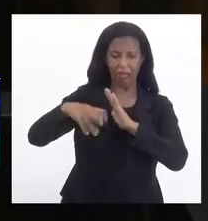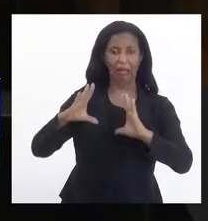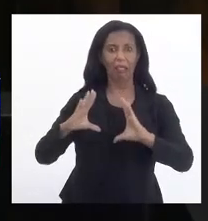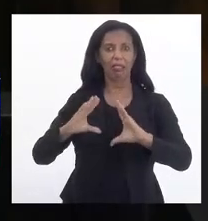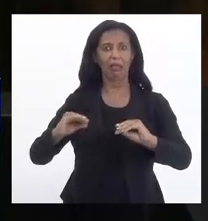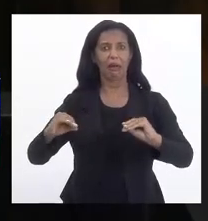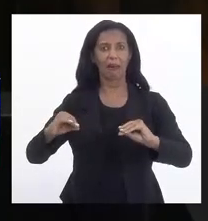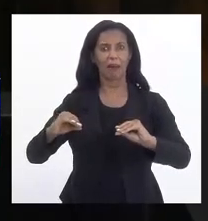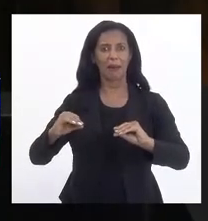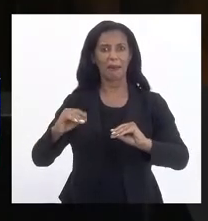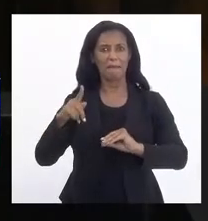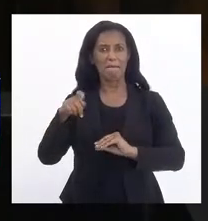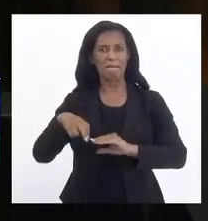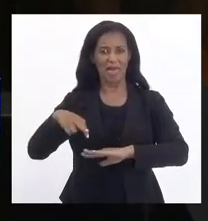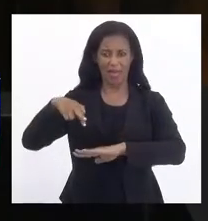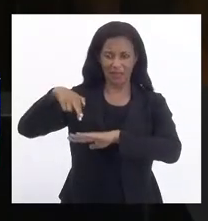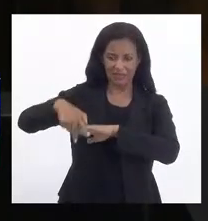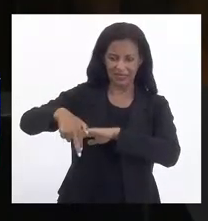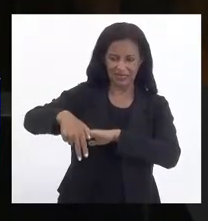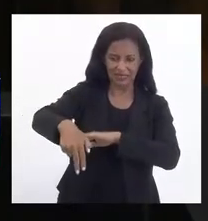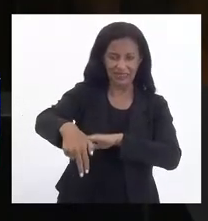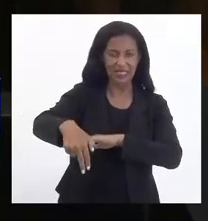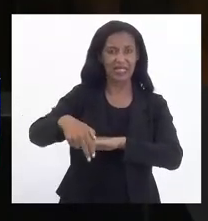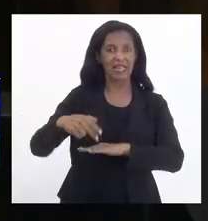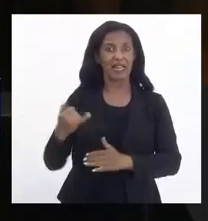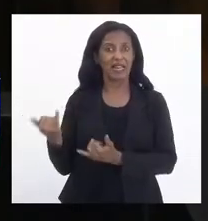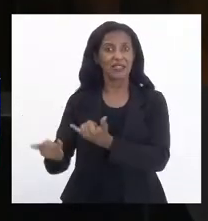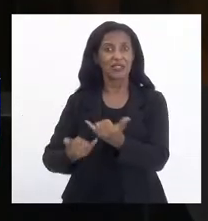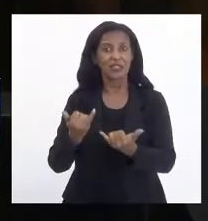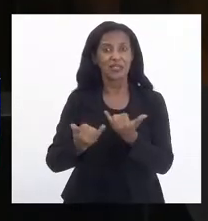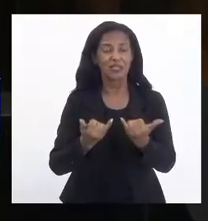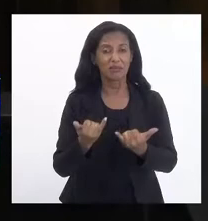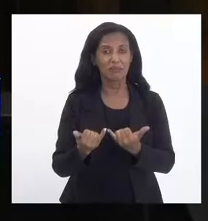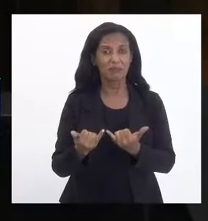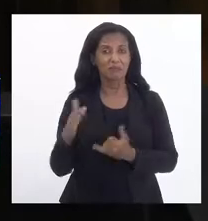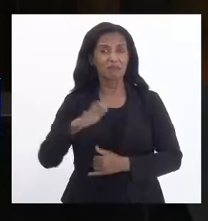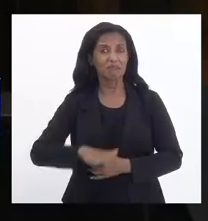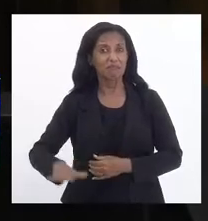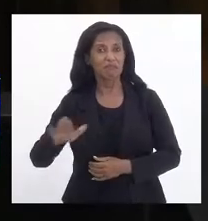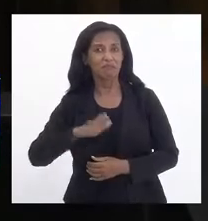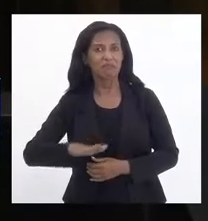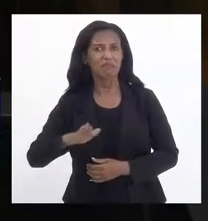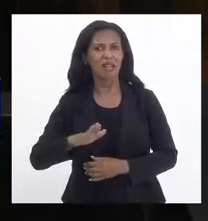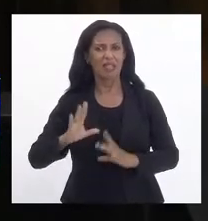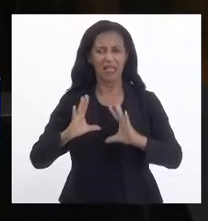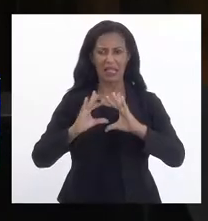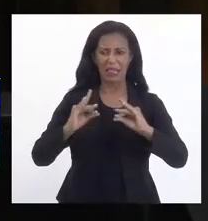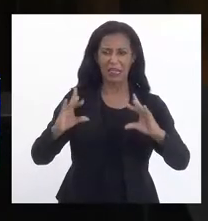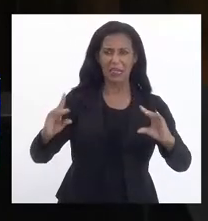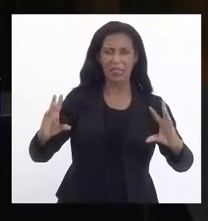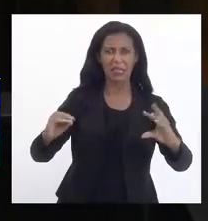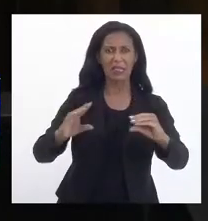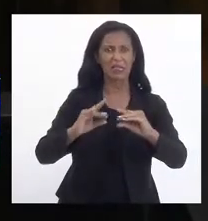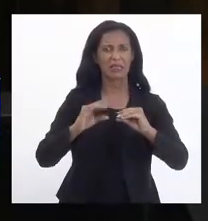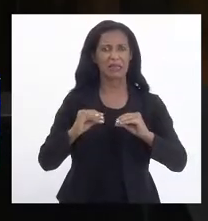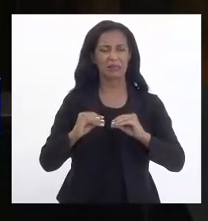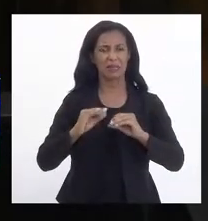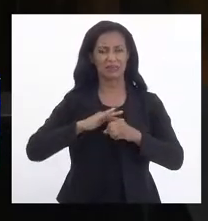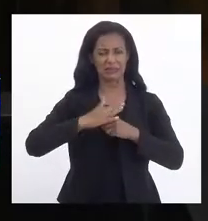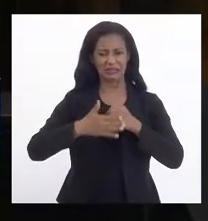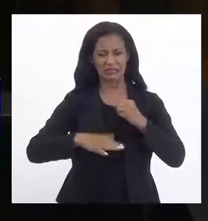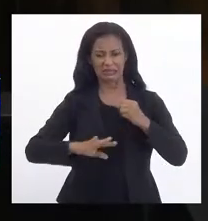Afundam, literalmente. As crianças, elas brincam na lama e no